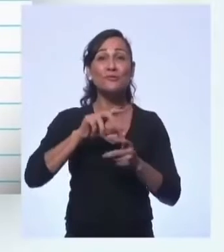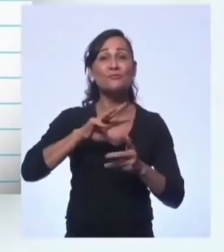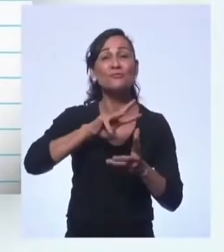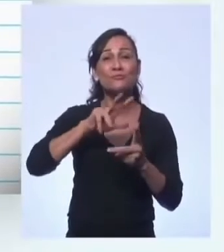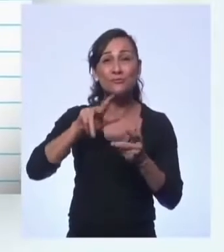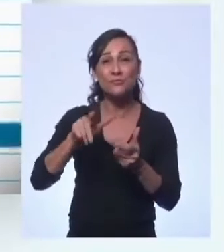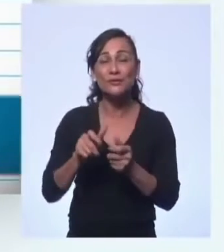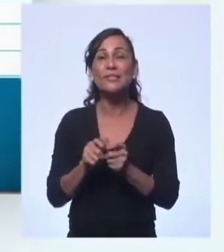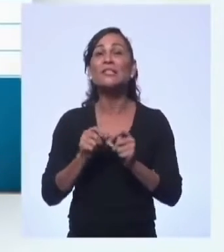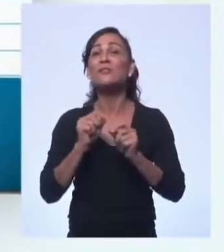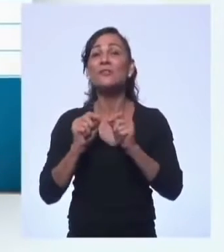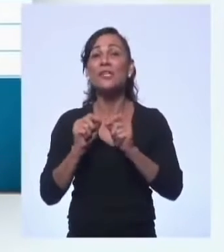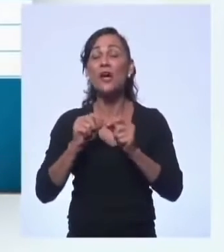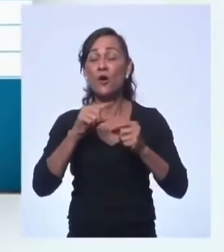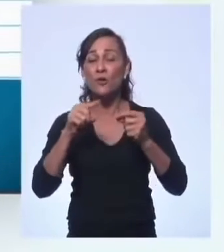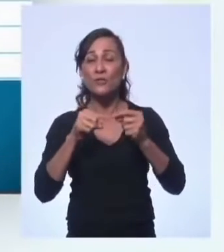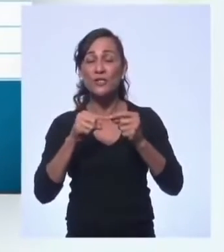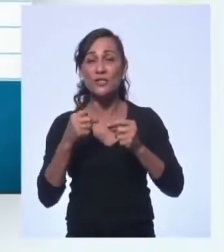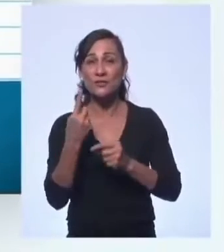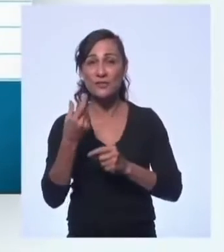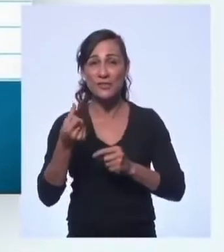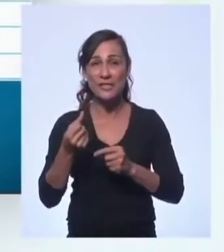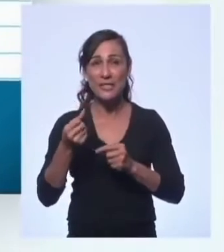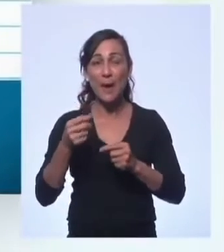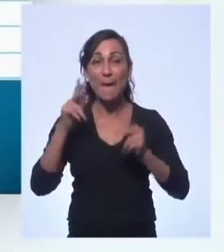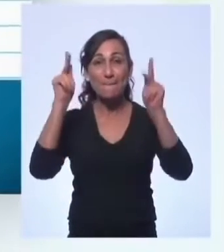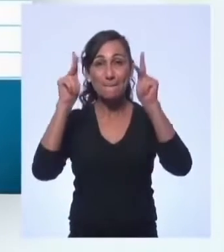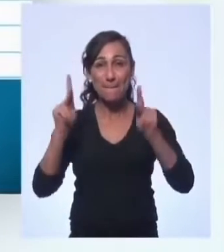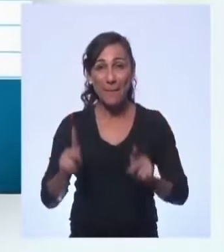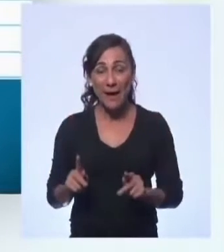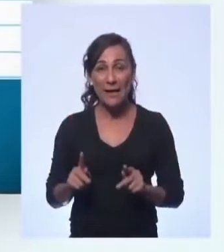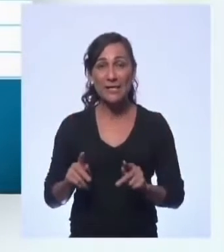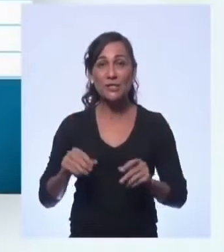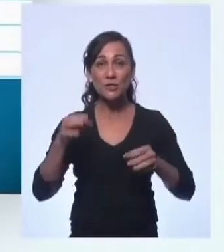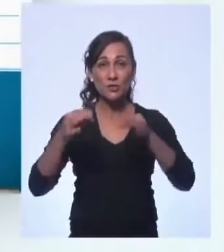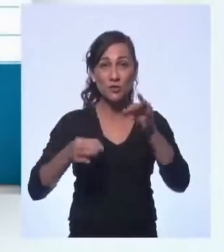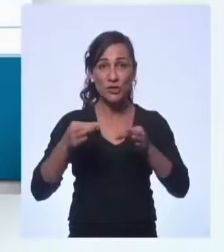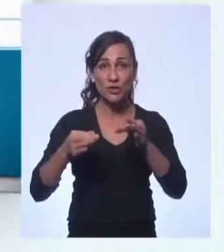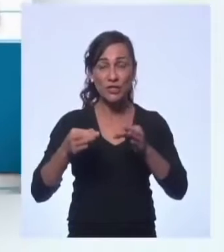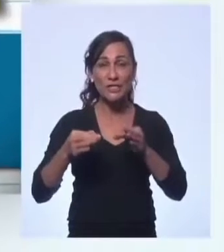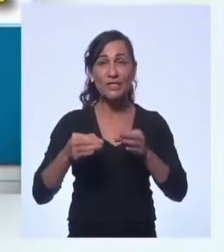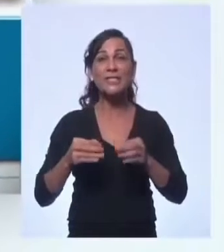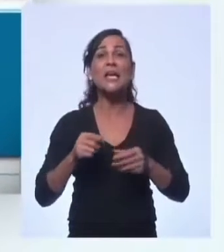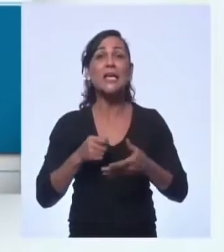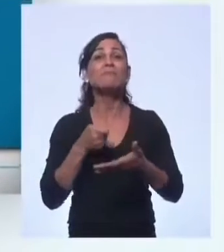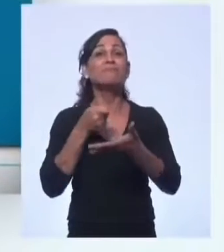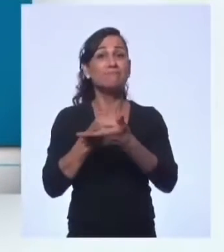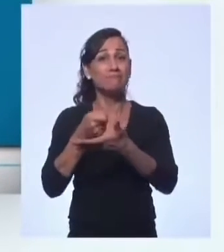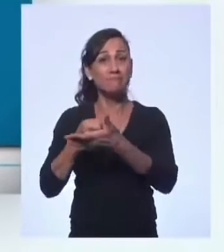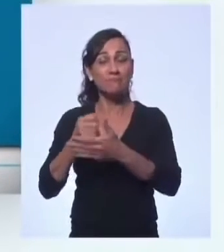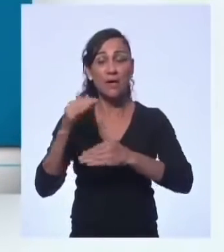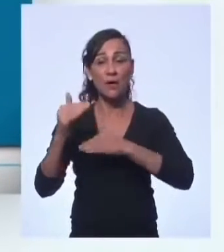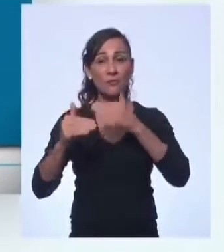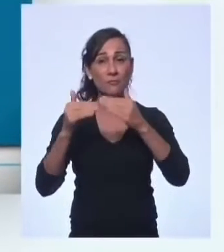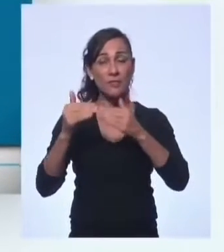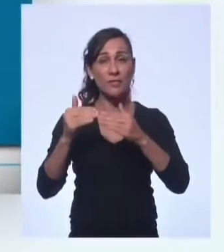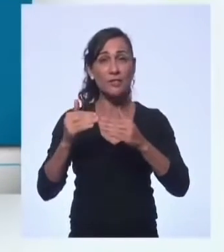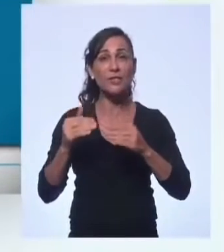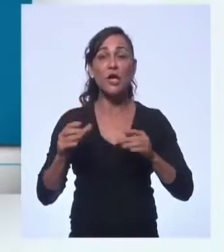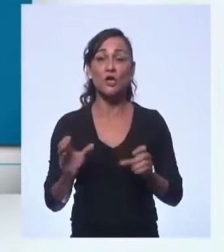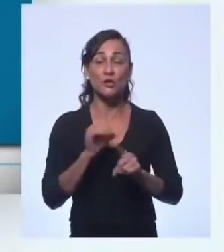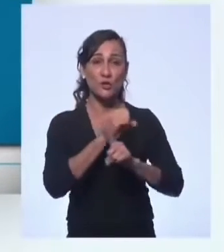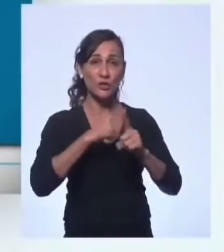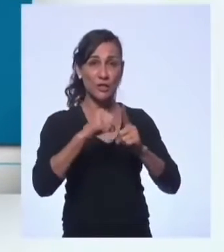o Objetivo 16, Paz, Justiça e Instituições Eficazes. Ele almeja promover sociedades pacíficas